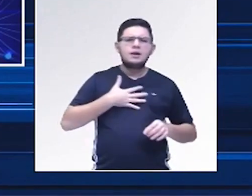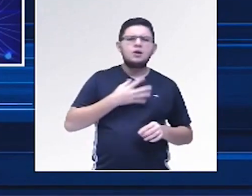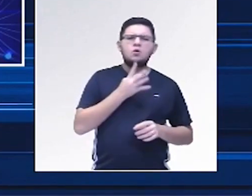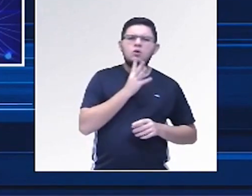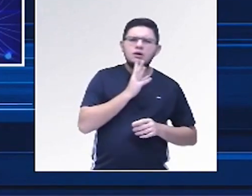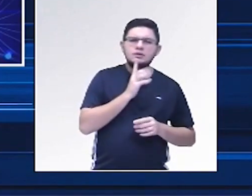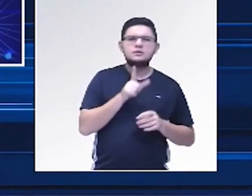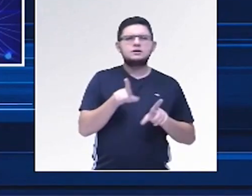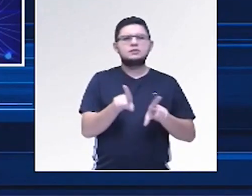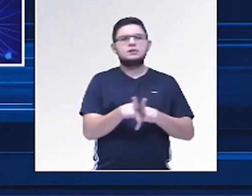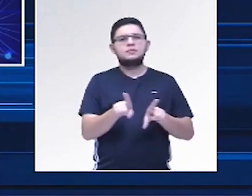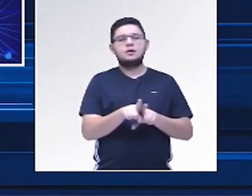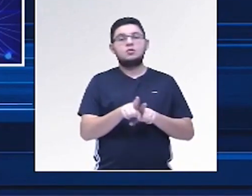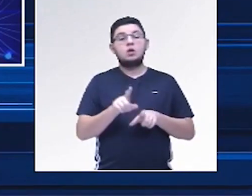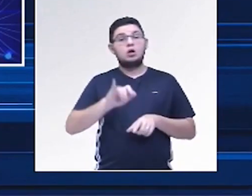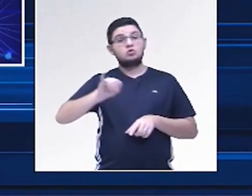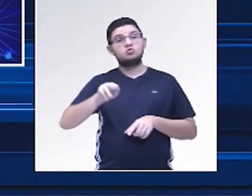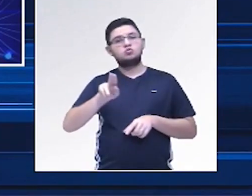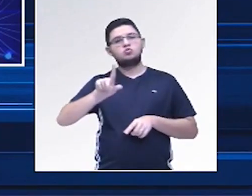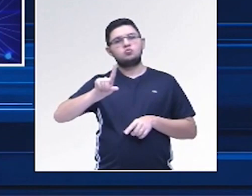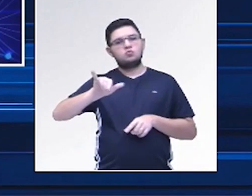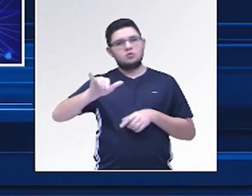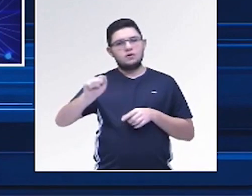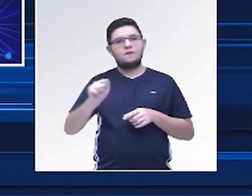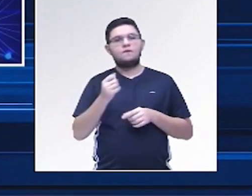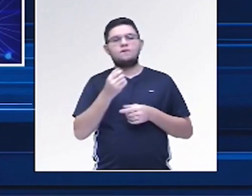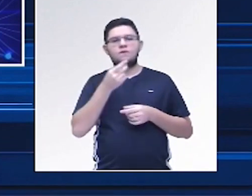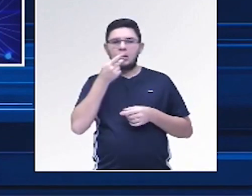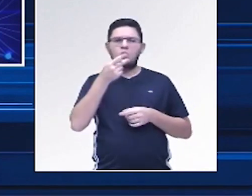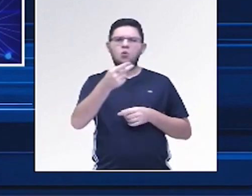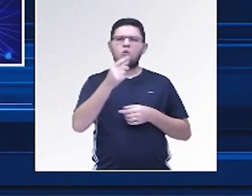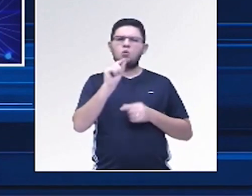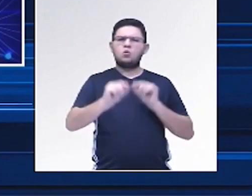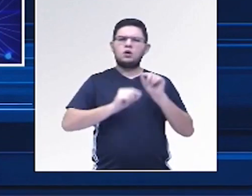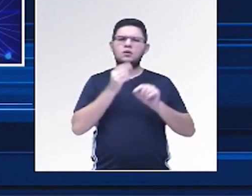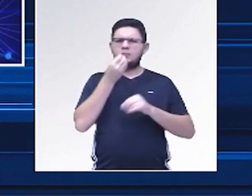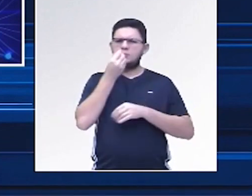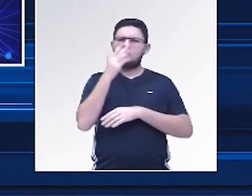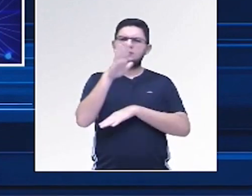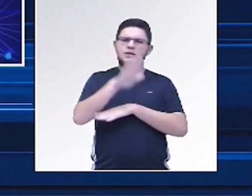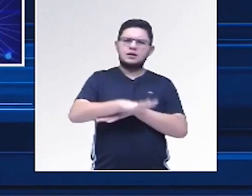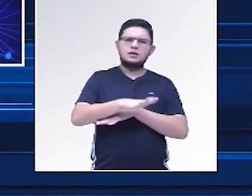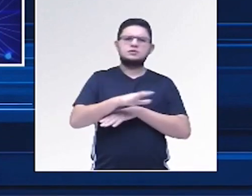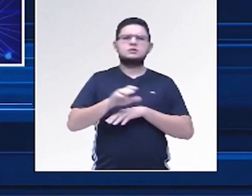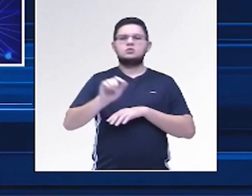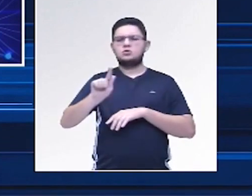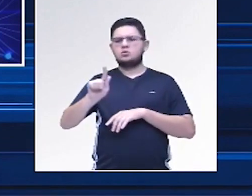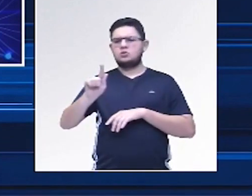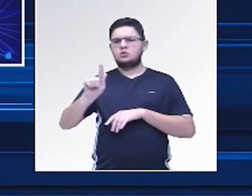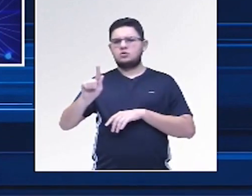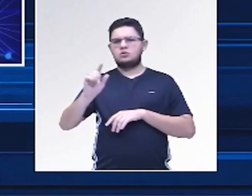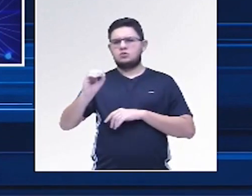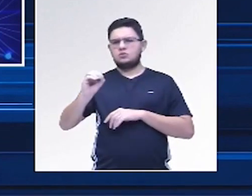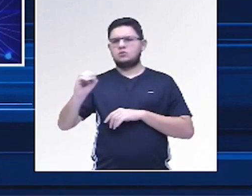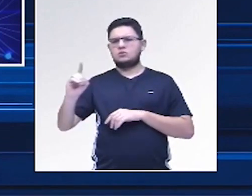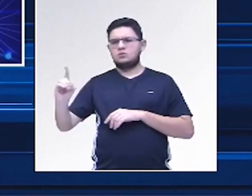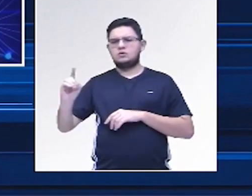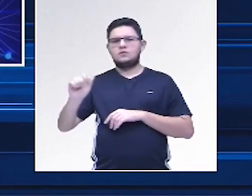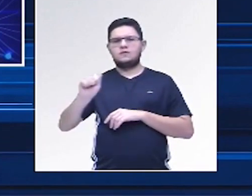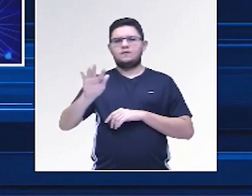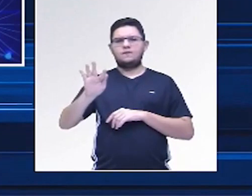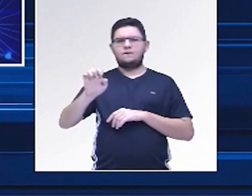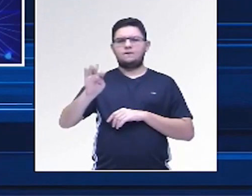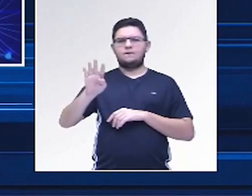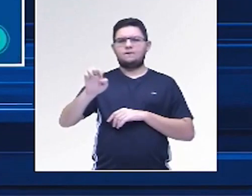última personagem, Julia, por exemplo, ela já falou good afternoon, né? Ela não falou hello, não falou hi, tudo bem? Então, vamos aqui